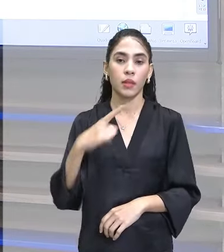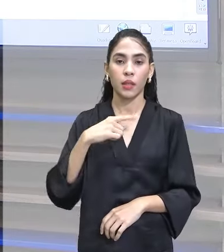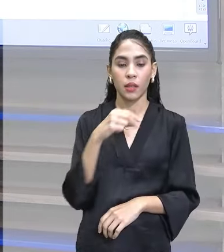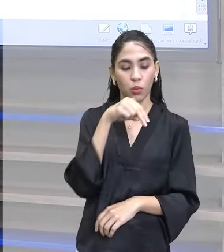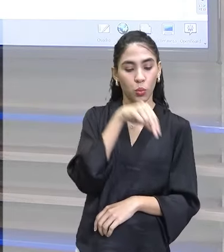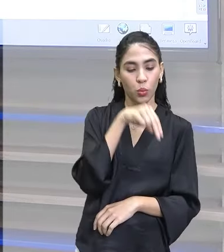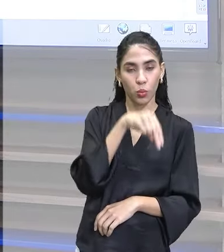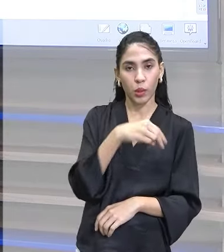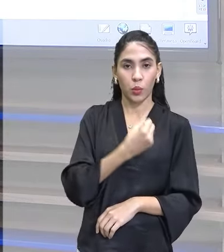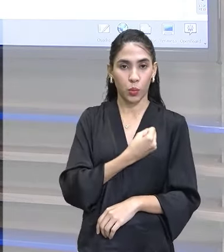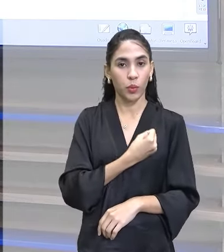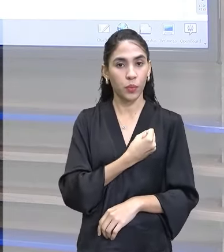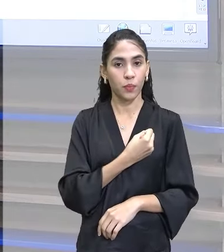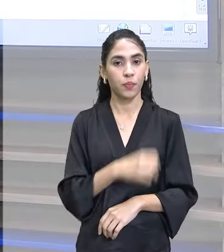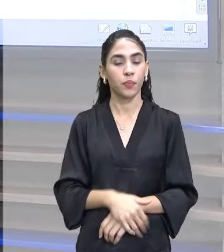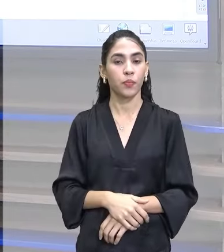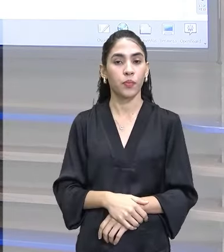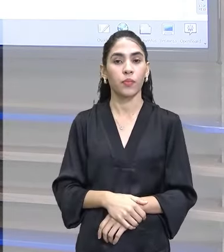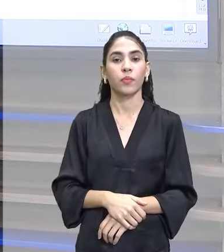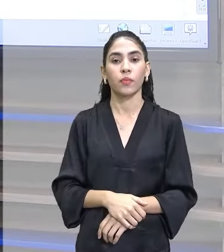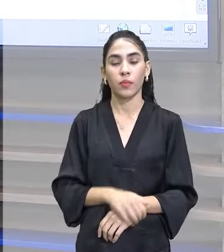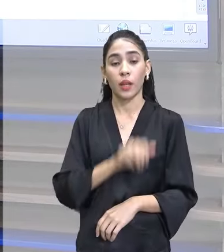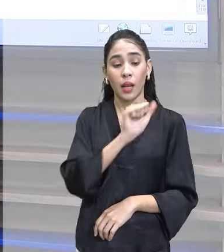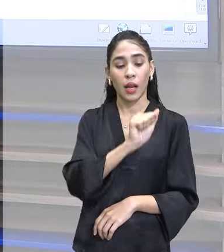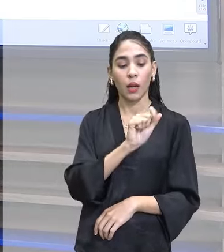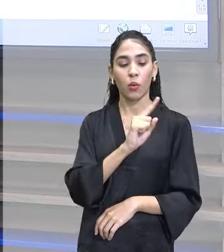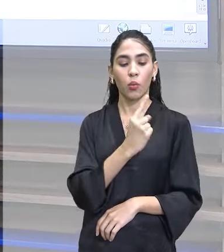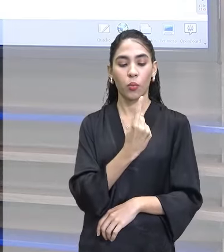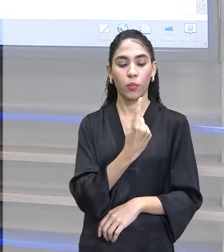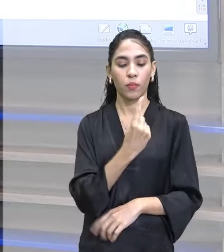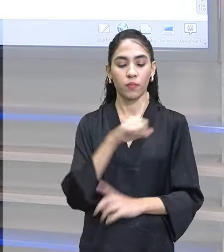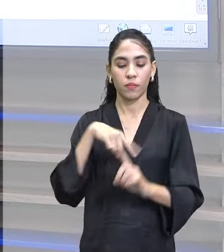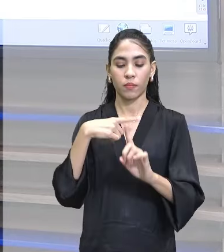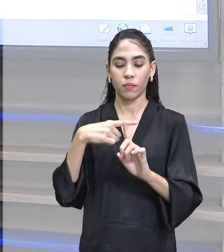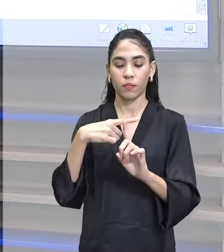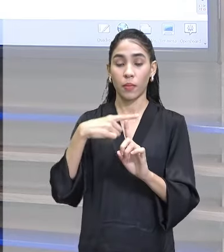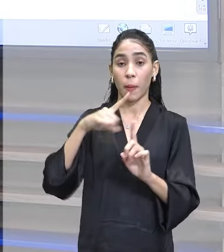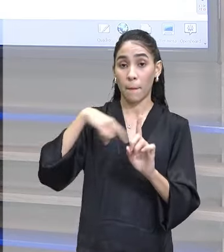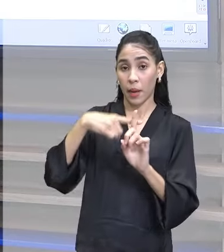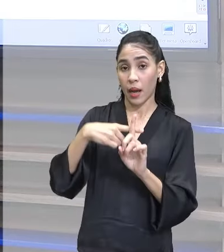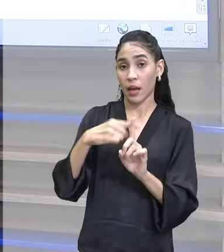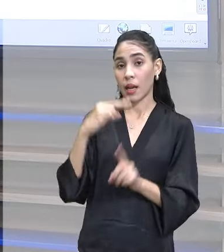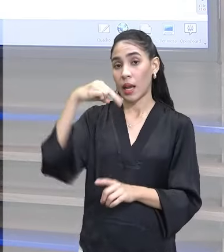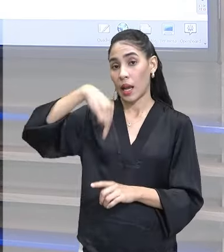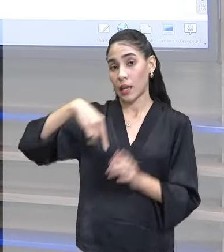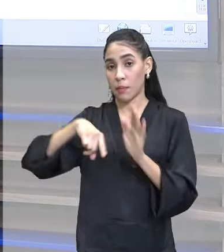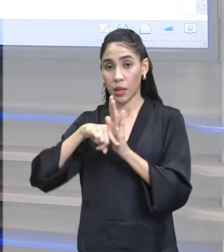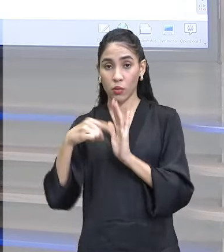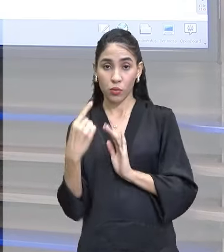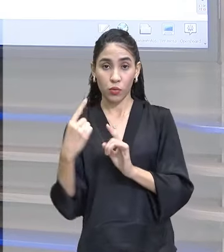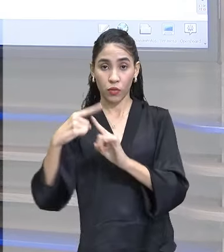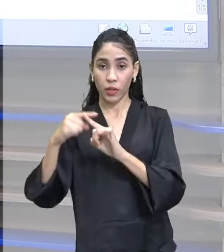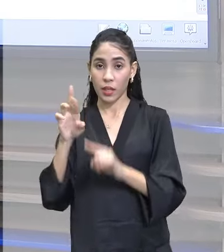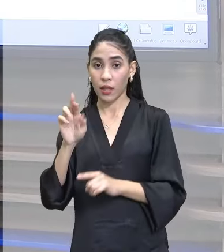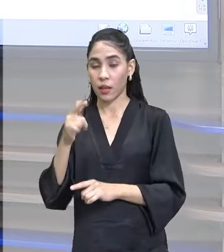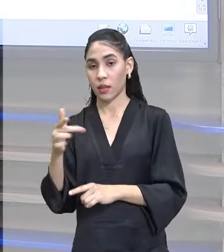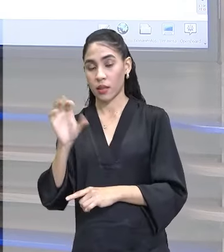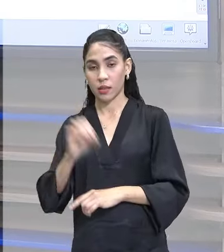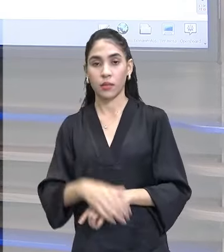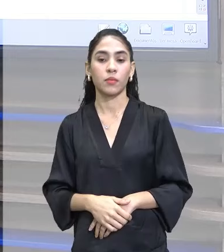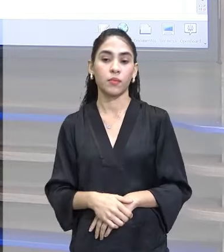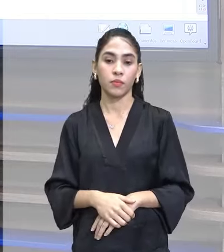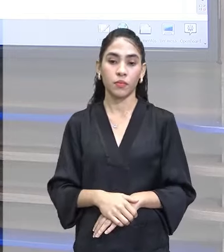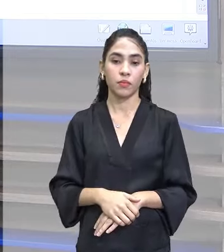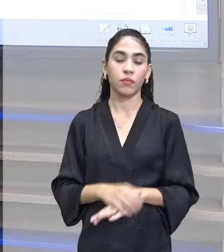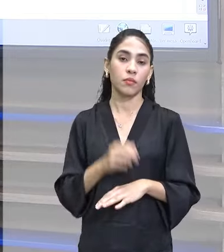de termos, não tem? Porque é A1 mais N menos 1 vezes a razão. E como ele deu a razão, tem o primeiro termo,